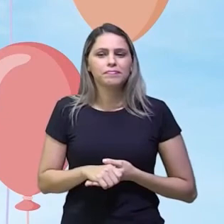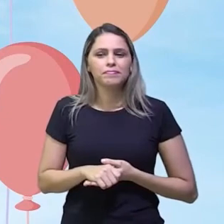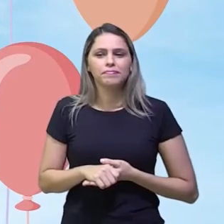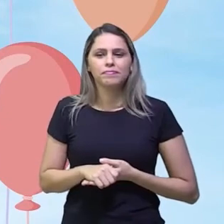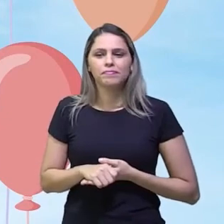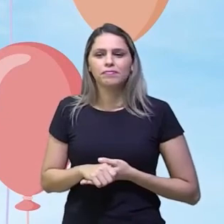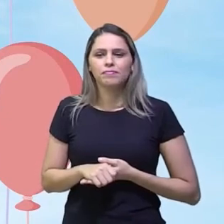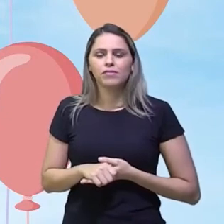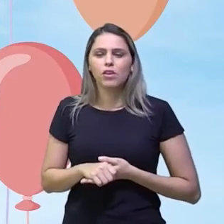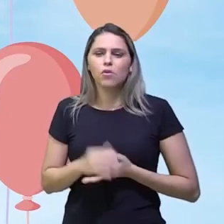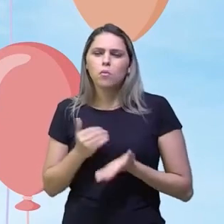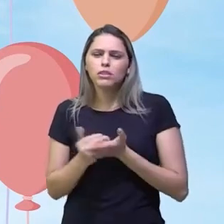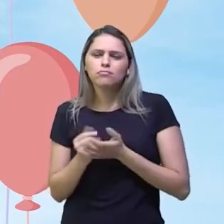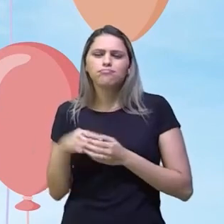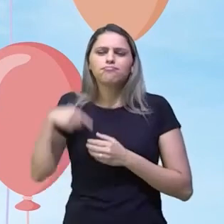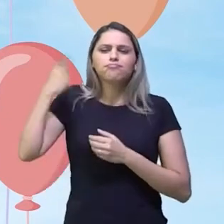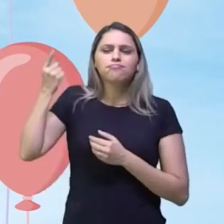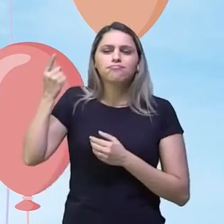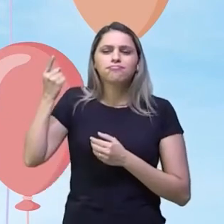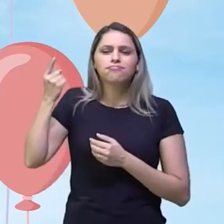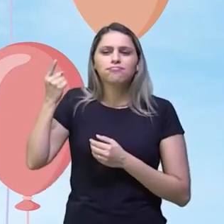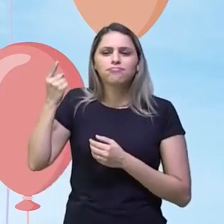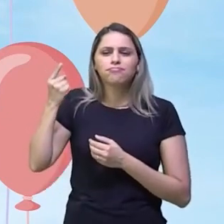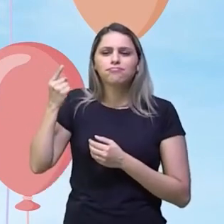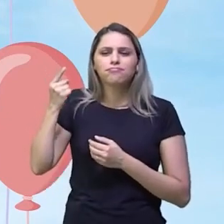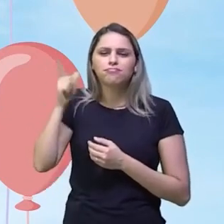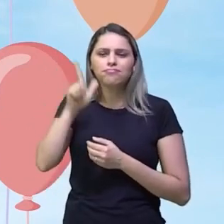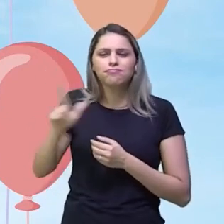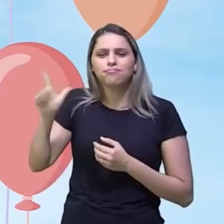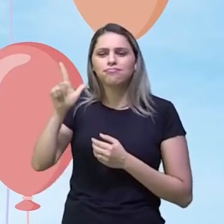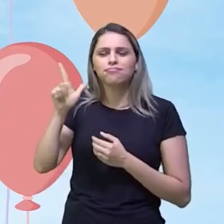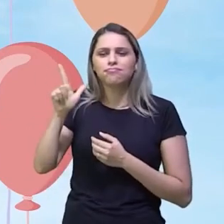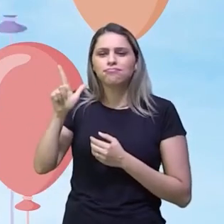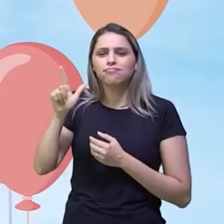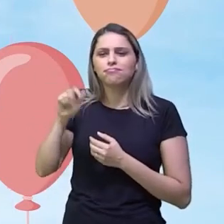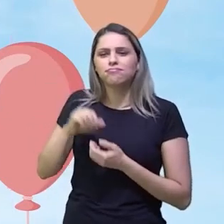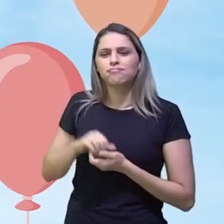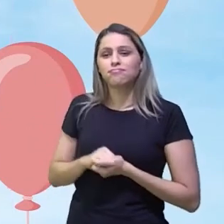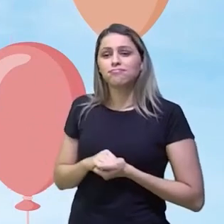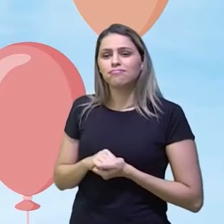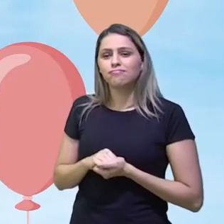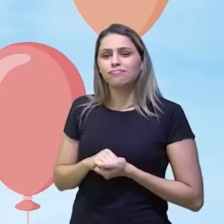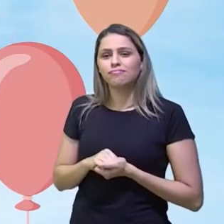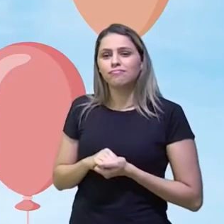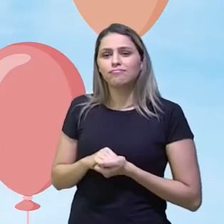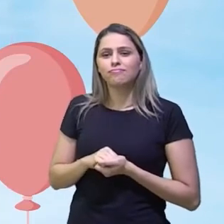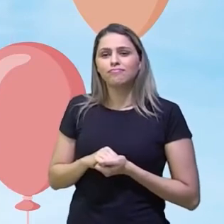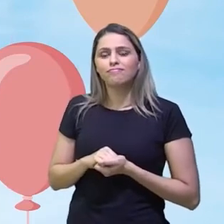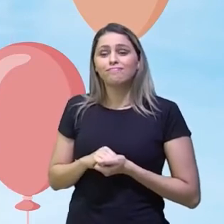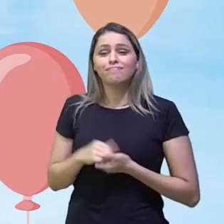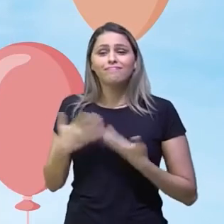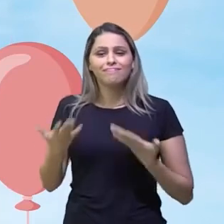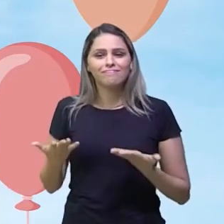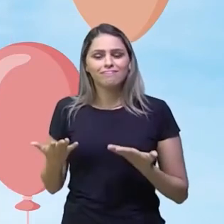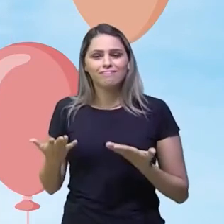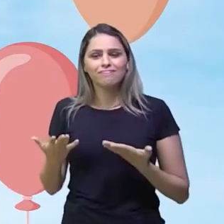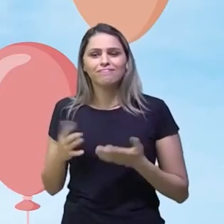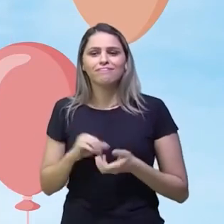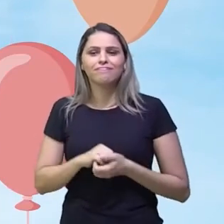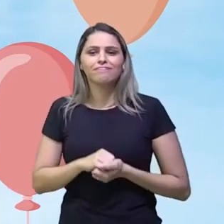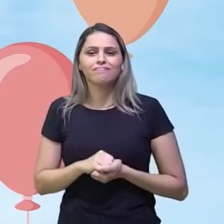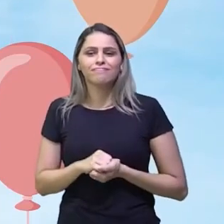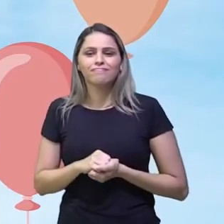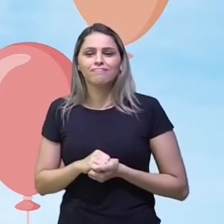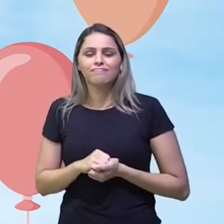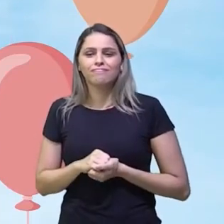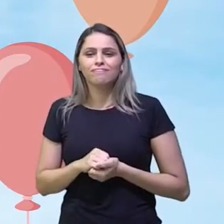Eu vou começar de cima também para não ficar, né? Vamos lá, estoura aqui o lilás. Estoura! Estoura! Estourou! Muito bem!